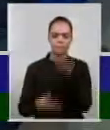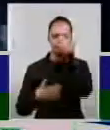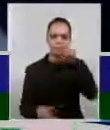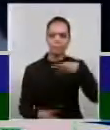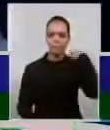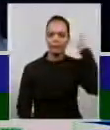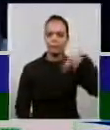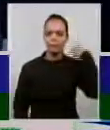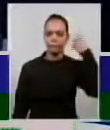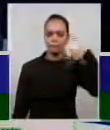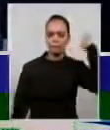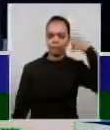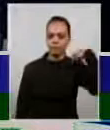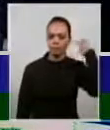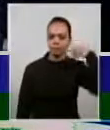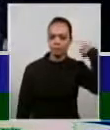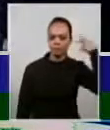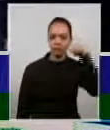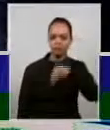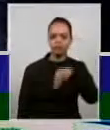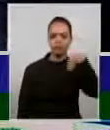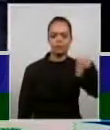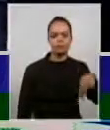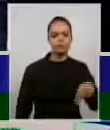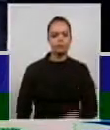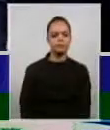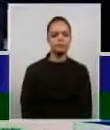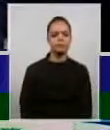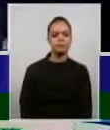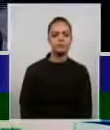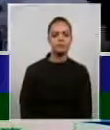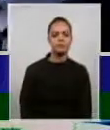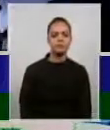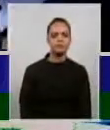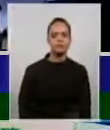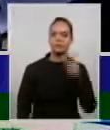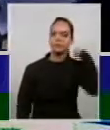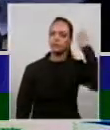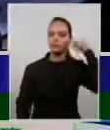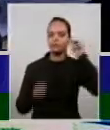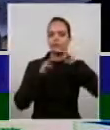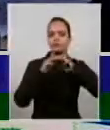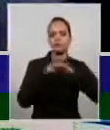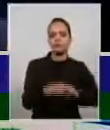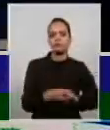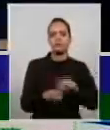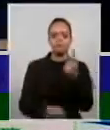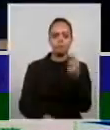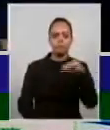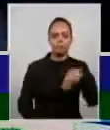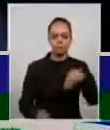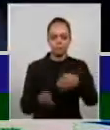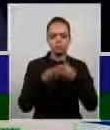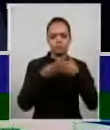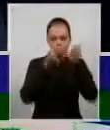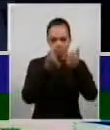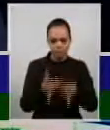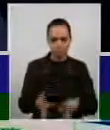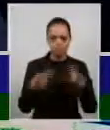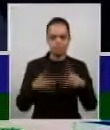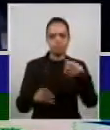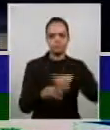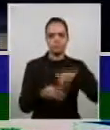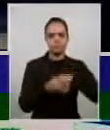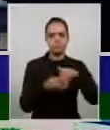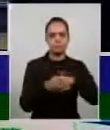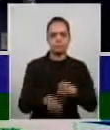Obrigado, vereador Norberto Nunes. Vereador Marquinho do Megabox, um minuto, por gentileza, para